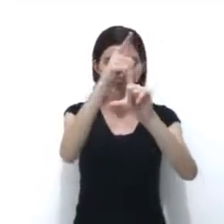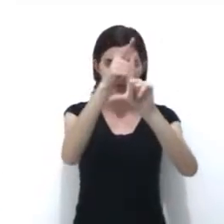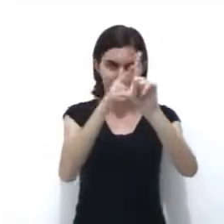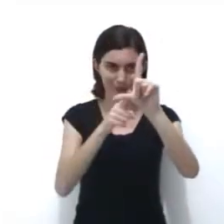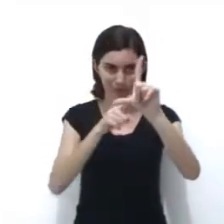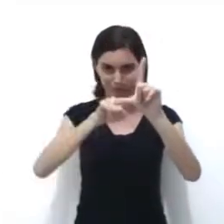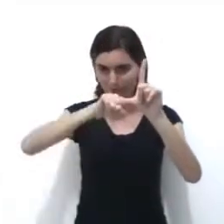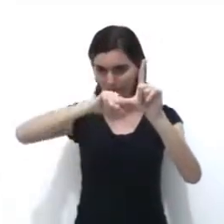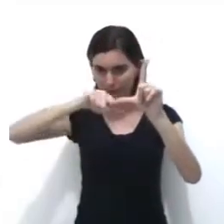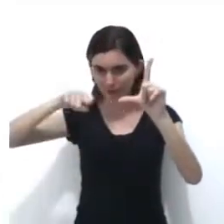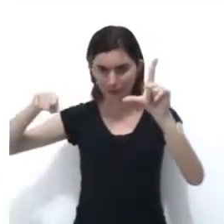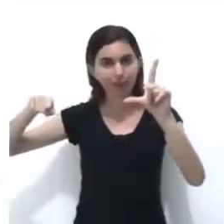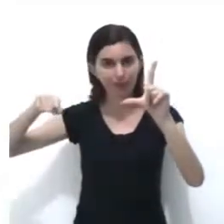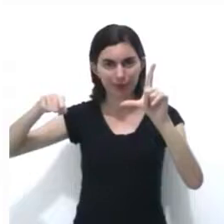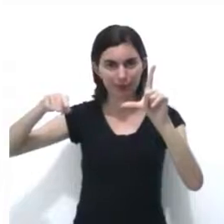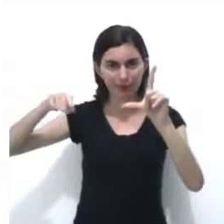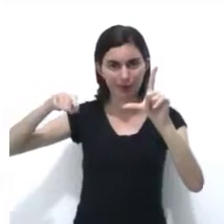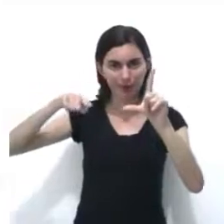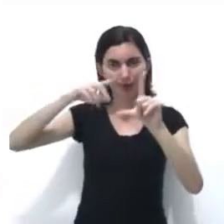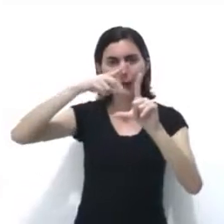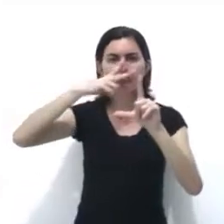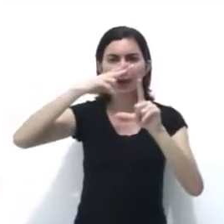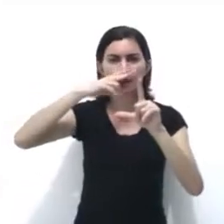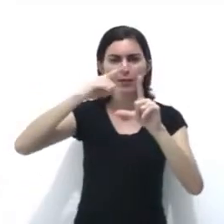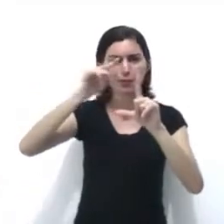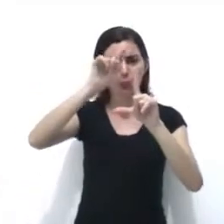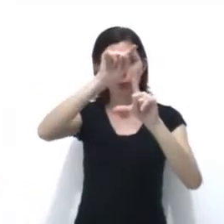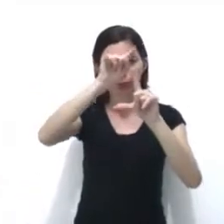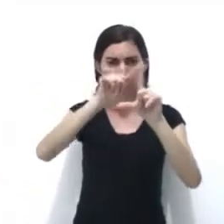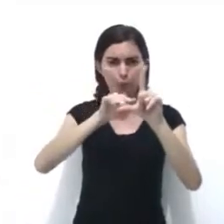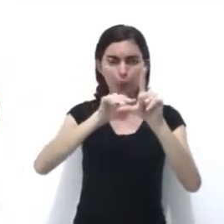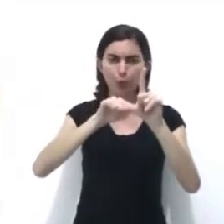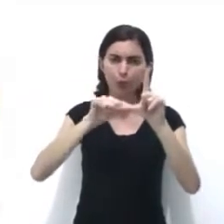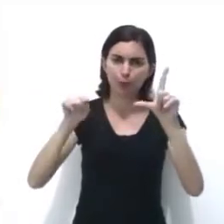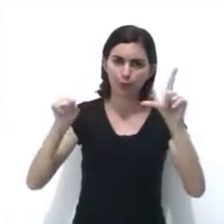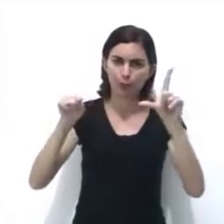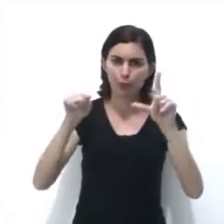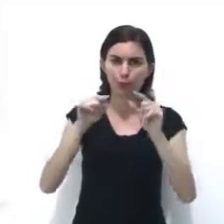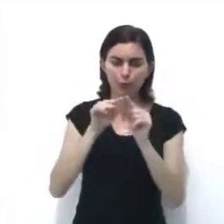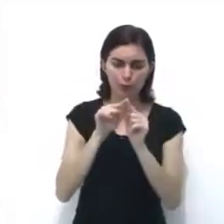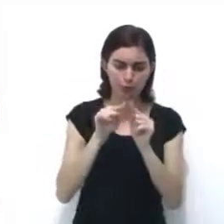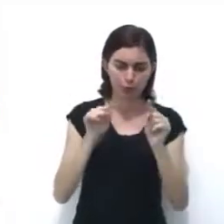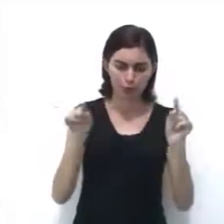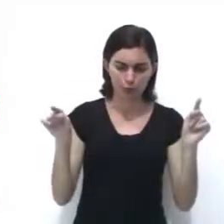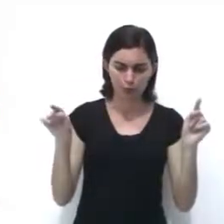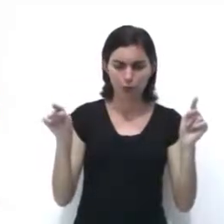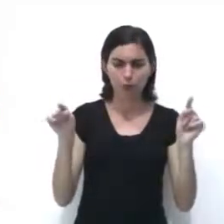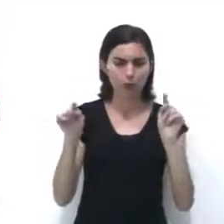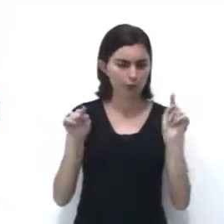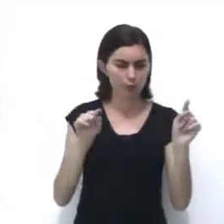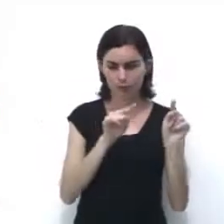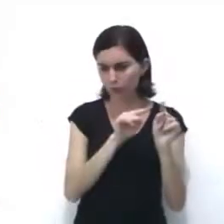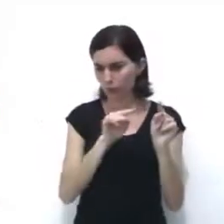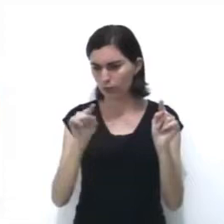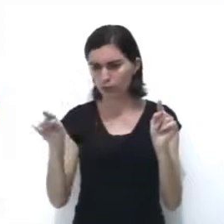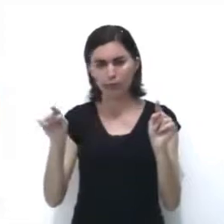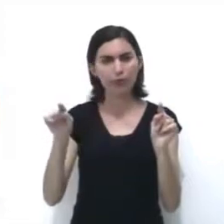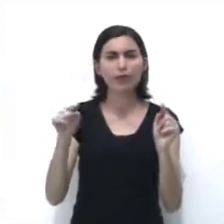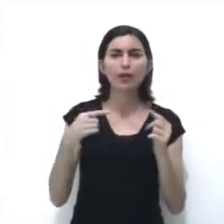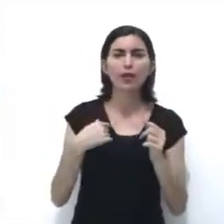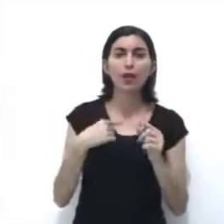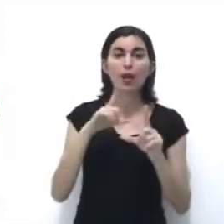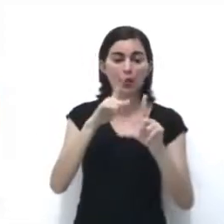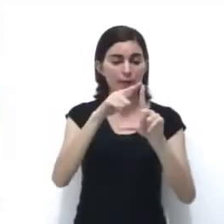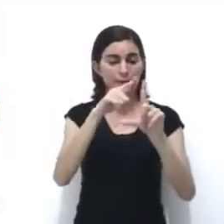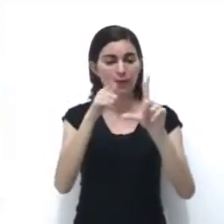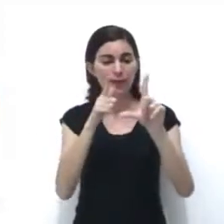duas semirretas que partem de um mesmo ponto. Ainda, essas semirretas são